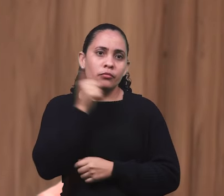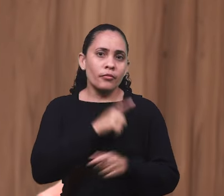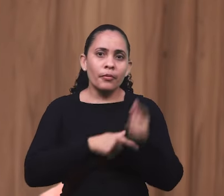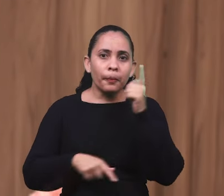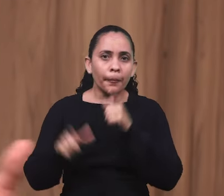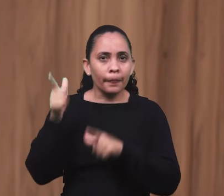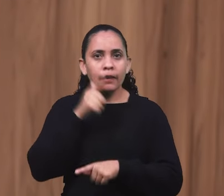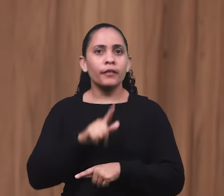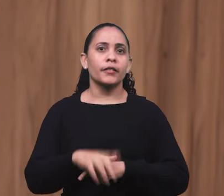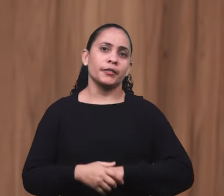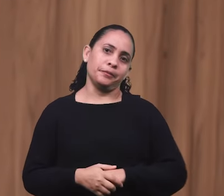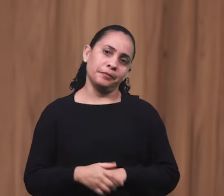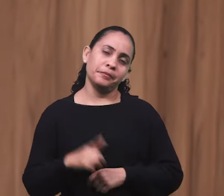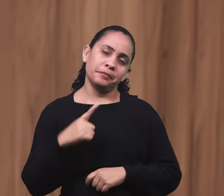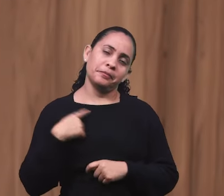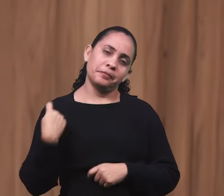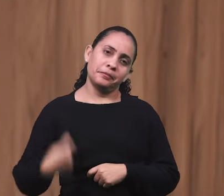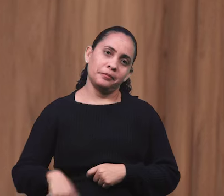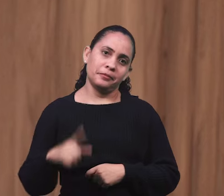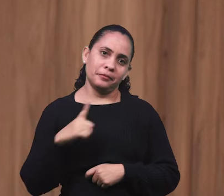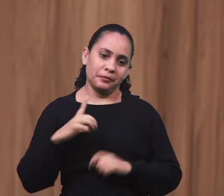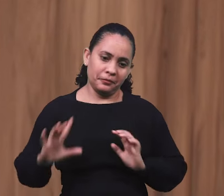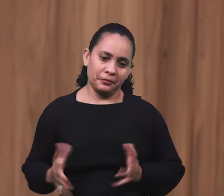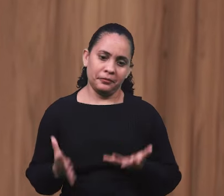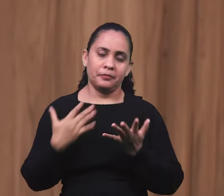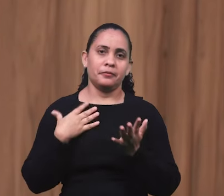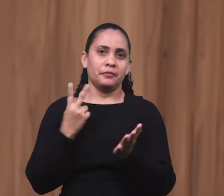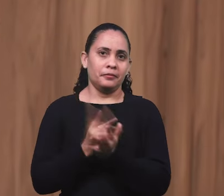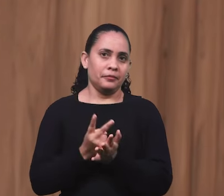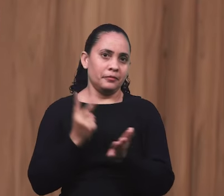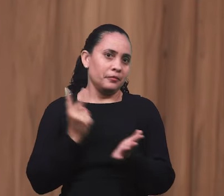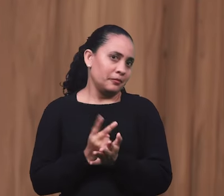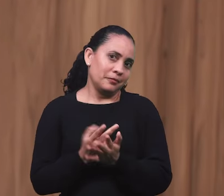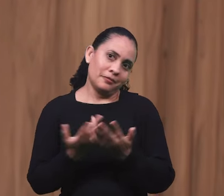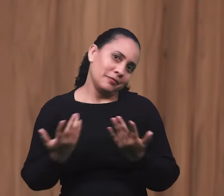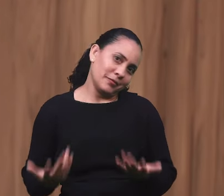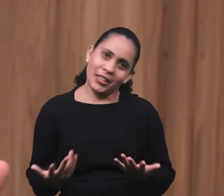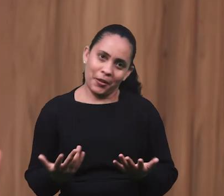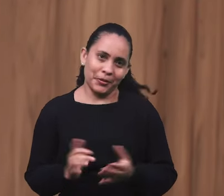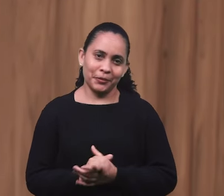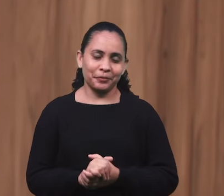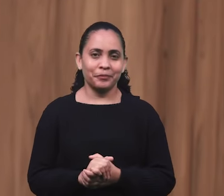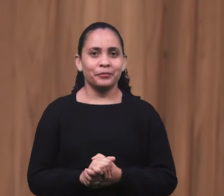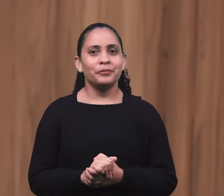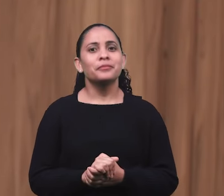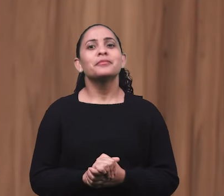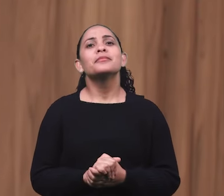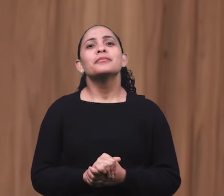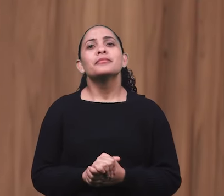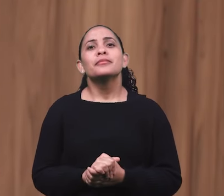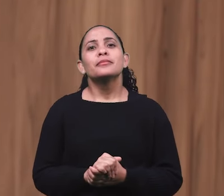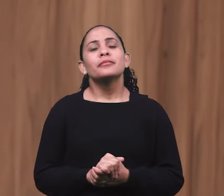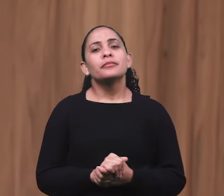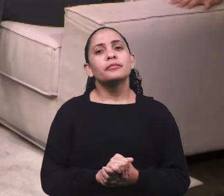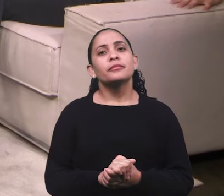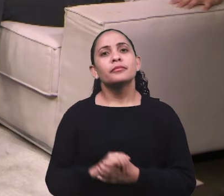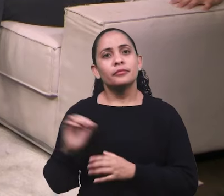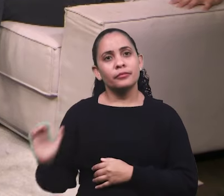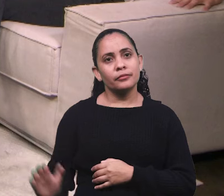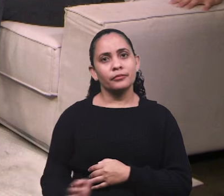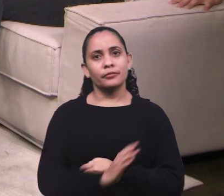empreendedor tem que aquecer o tempo todo. Então, aqueça sempre sua rede de contatos. Sempre. Né?